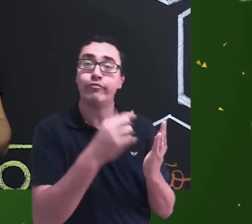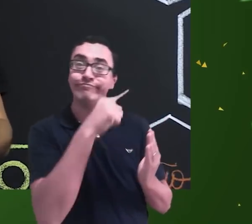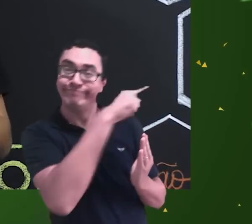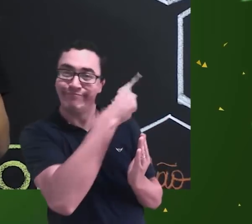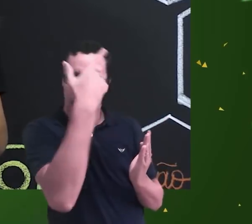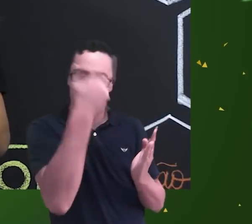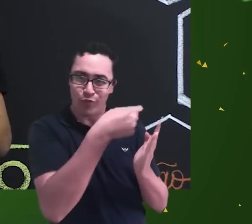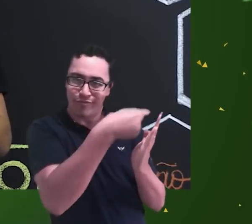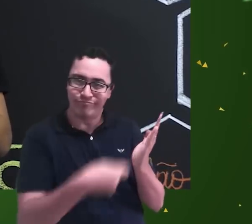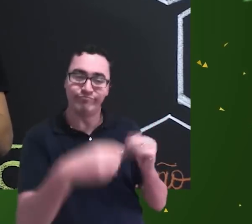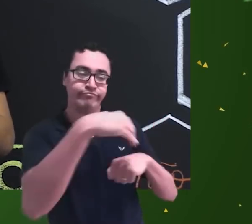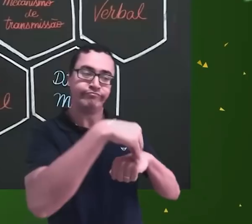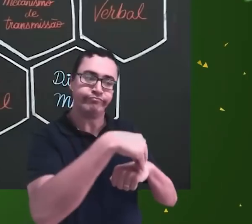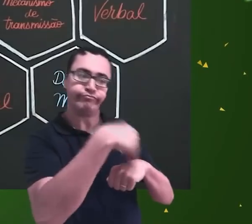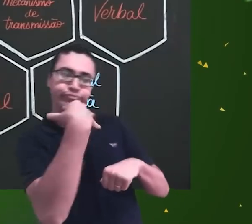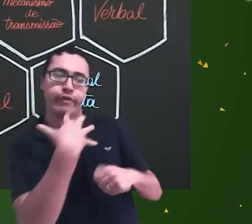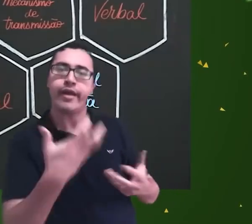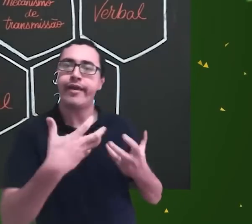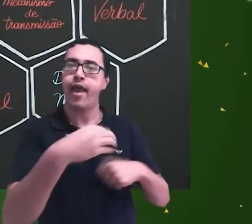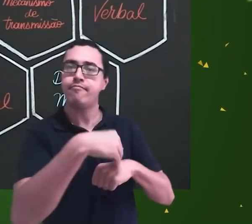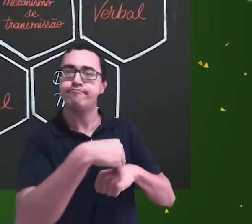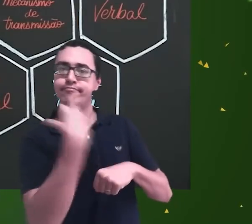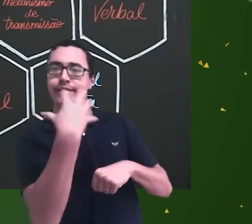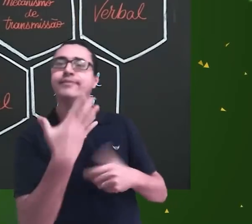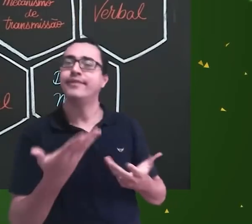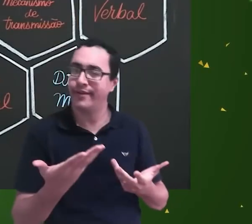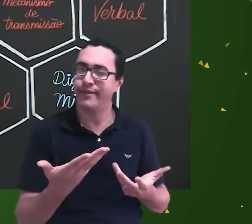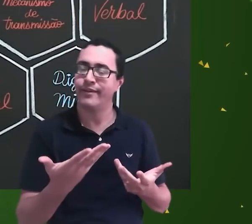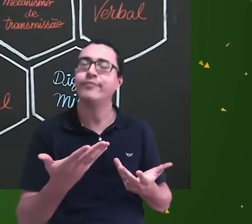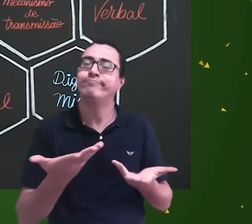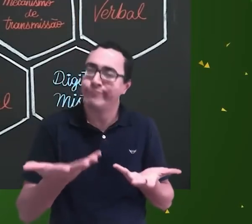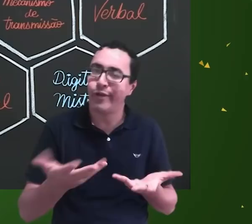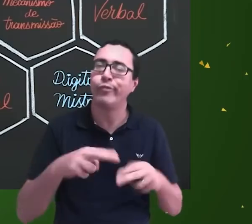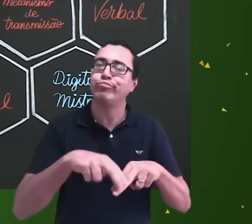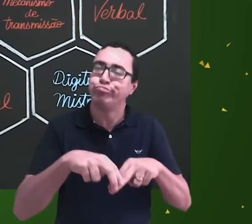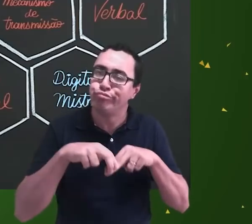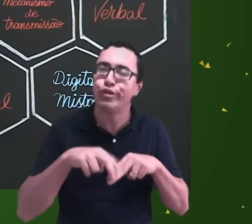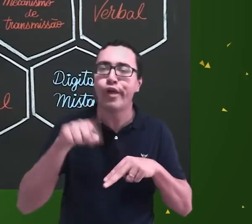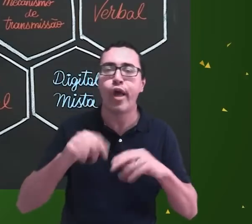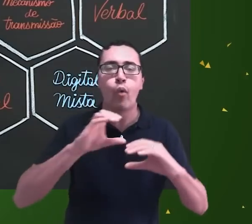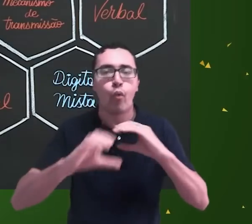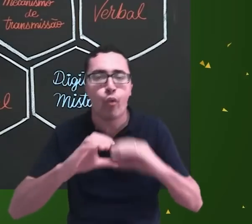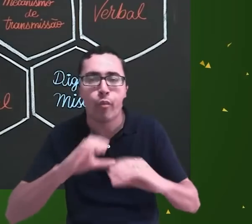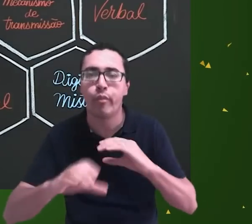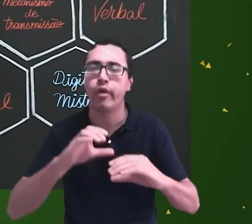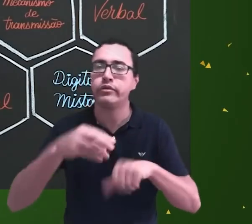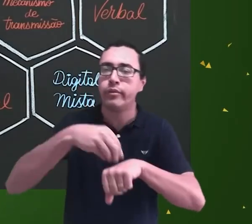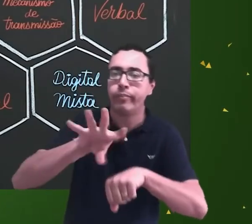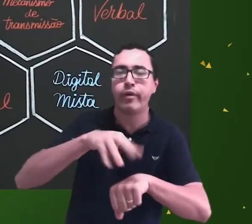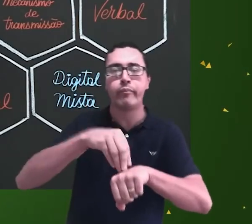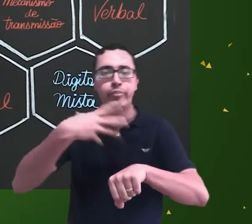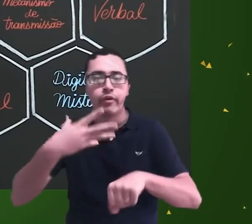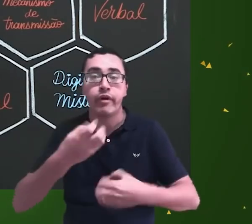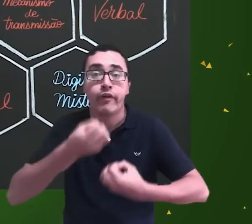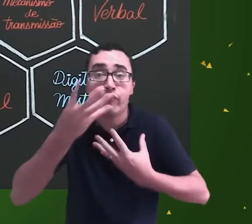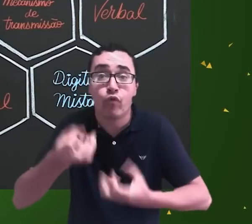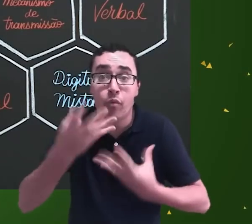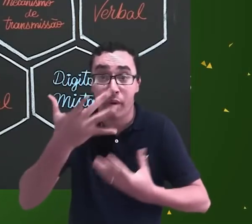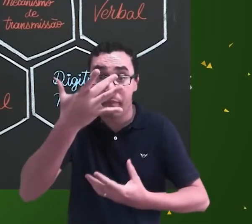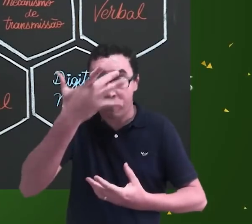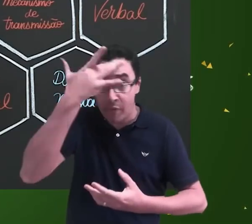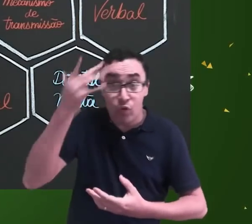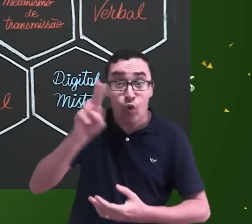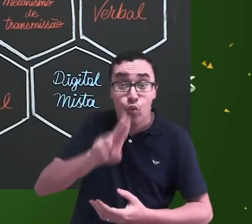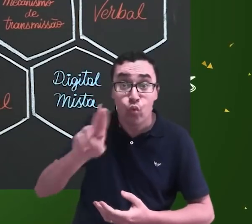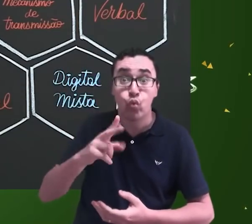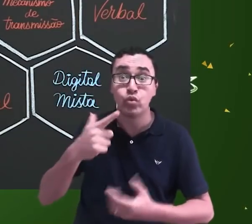que o anunciante quer passar para você. Não vamos esquecer nunca que é comunicação, é mensagem, é informação. Quem usa a linguagem quer se comunicar, quer